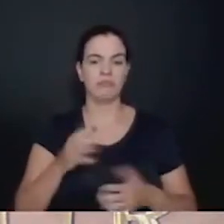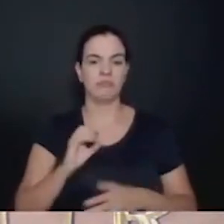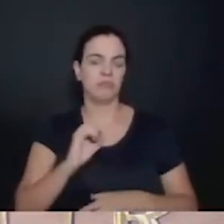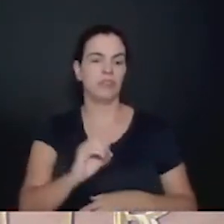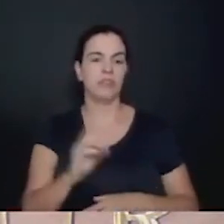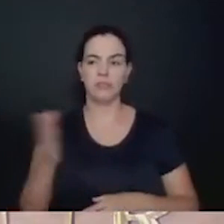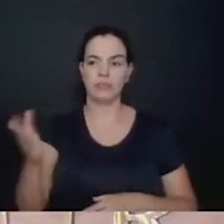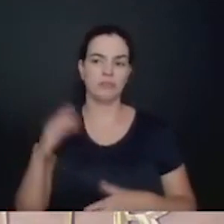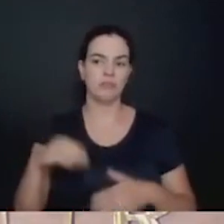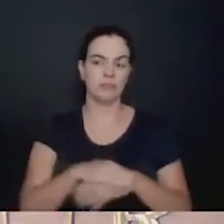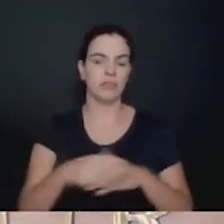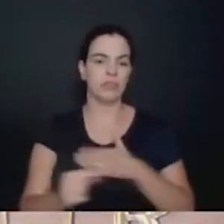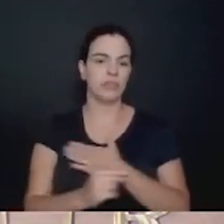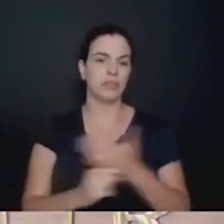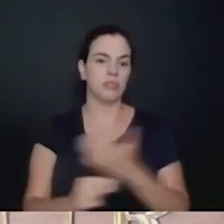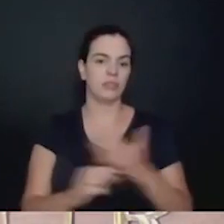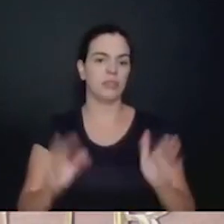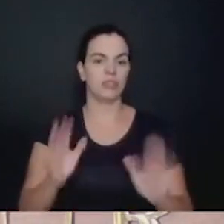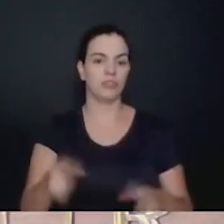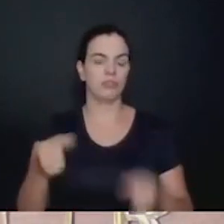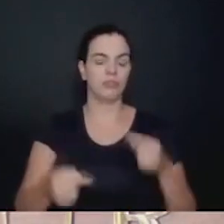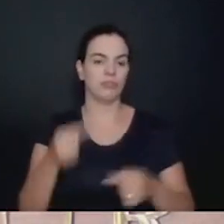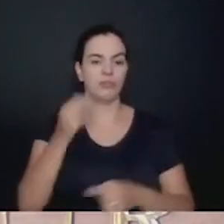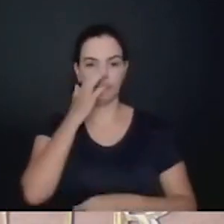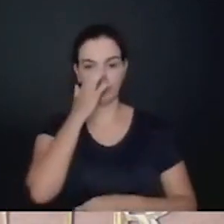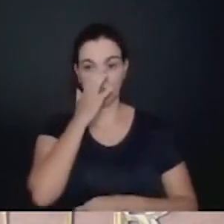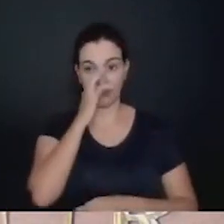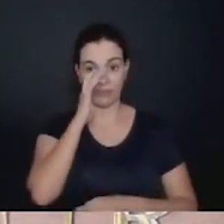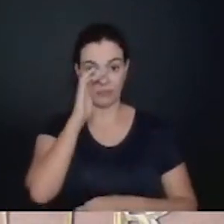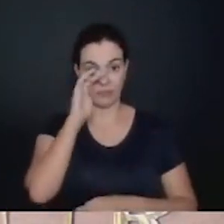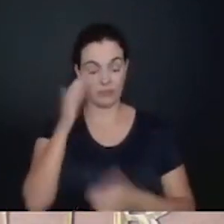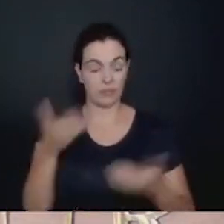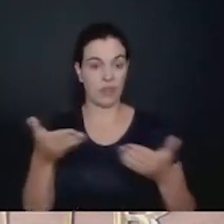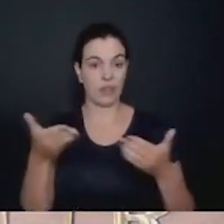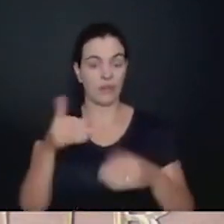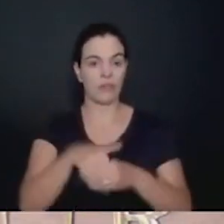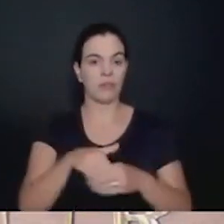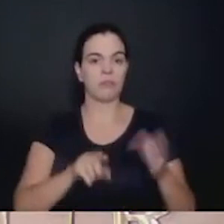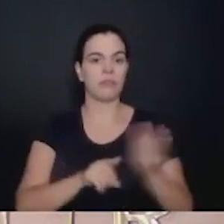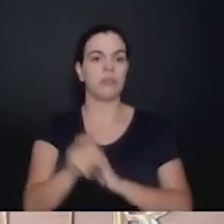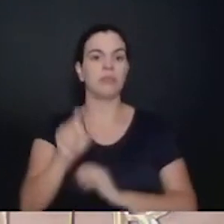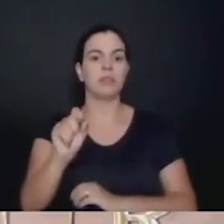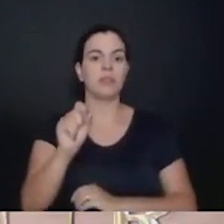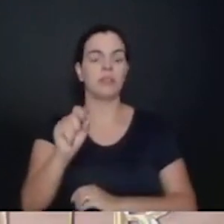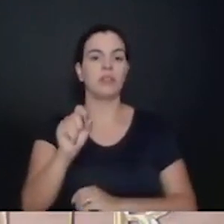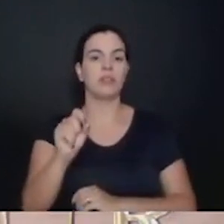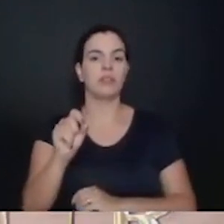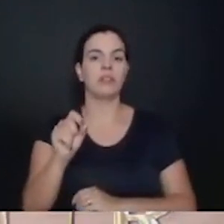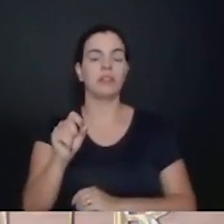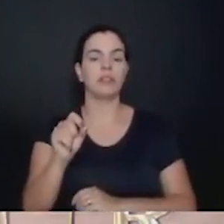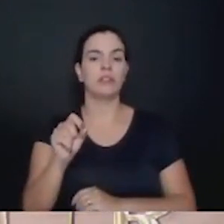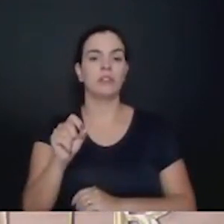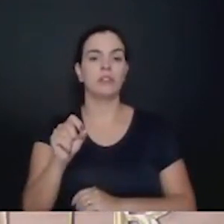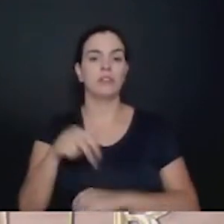vereador Pier Petrucciello. Passamos, então, para a votação. Pergunto-se do projeto, ressalvada a emenda.